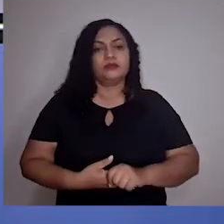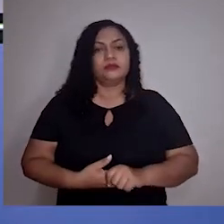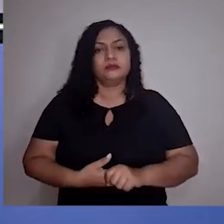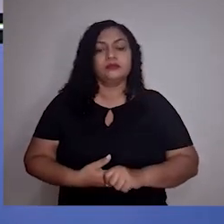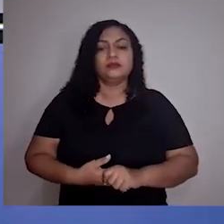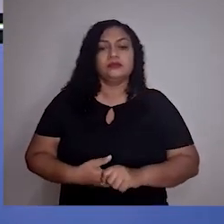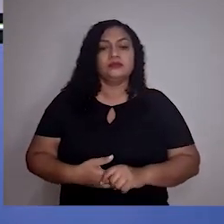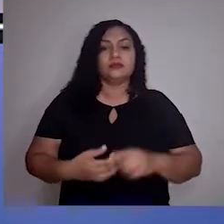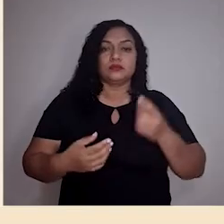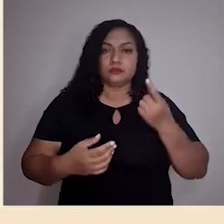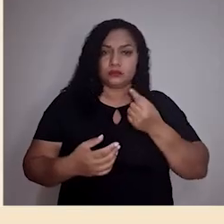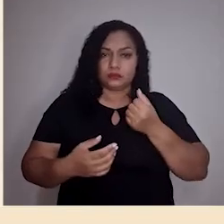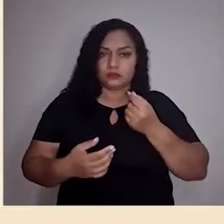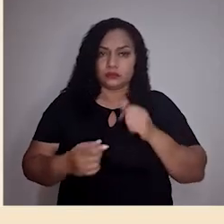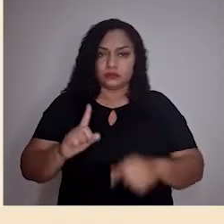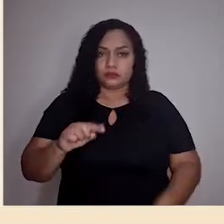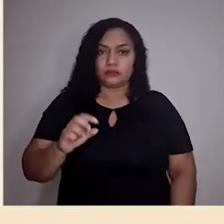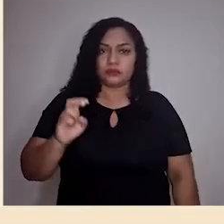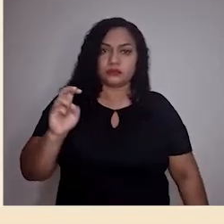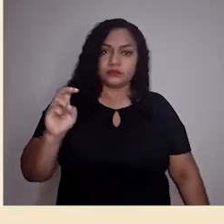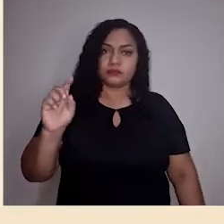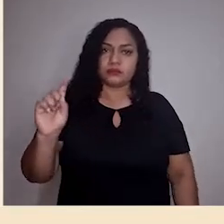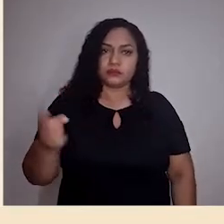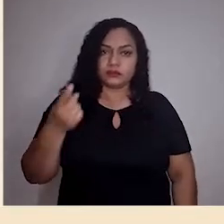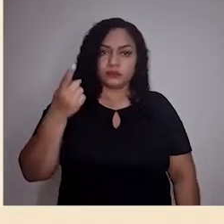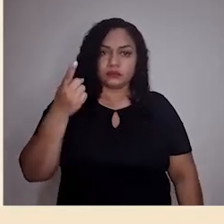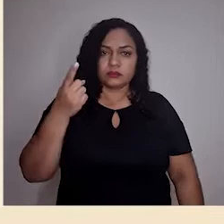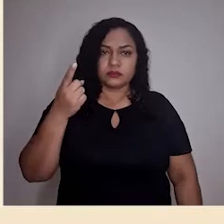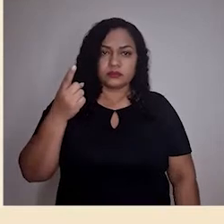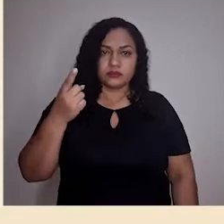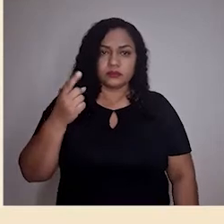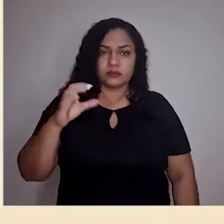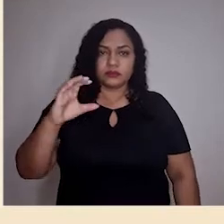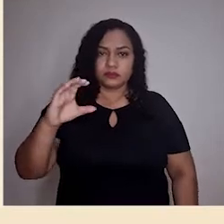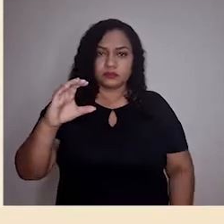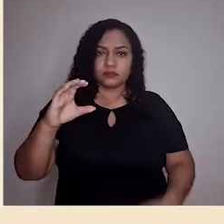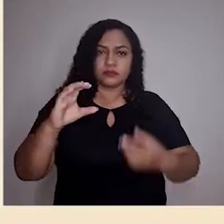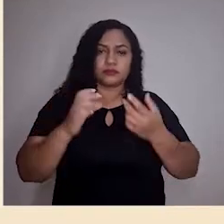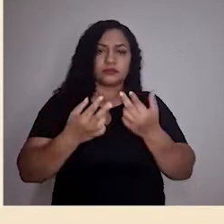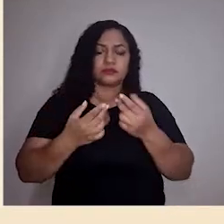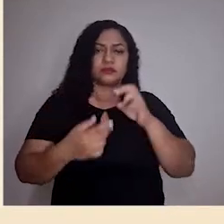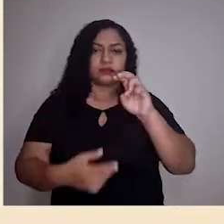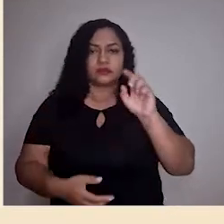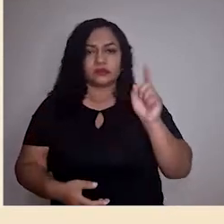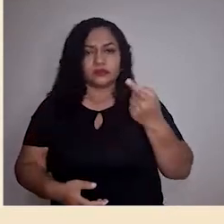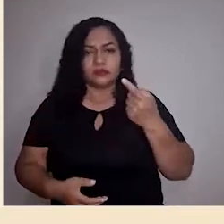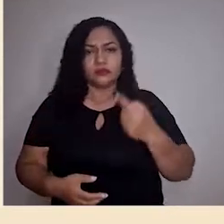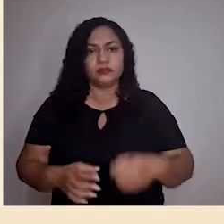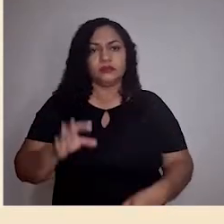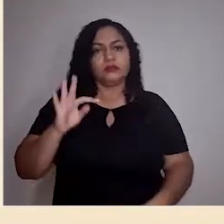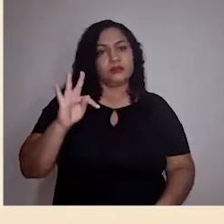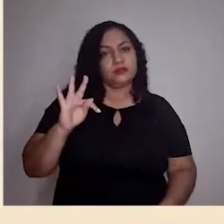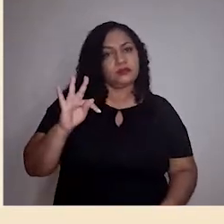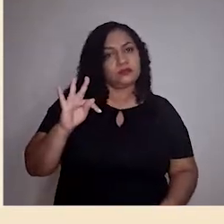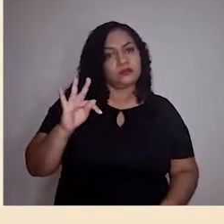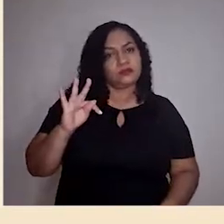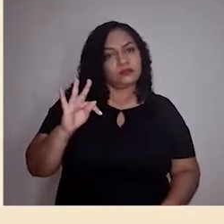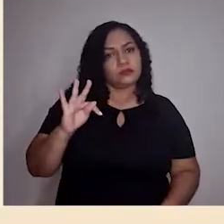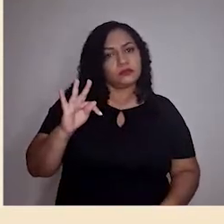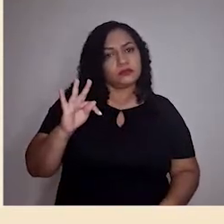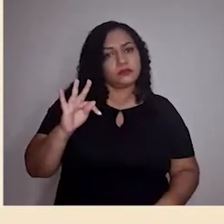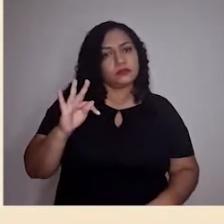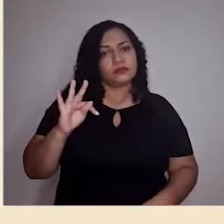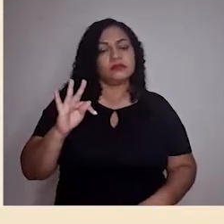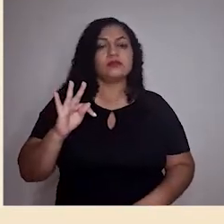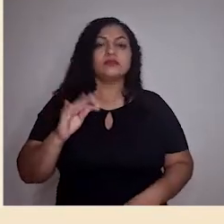de R$5.000. Taxa de 1% ao mês. Aqui tem a porcentagem na